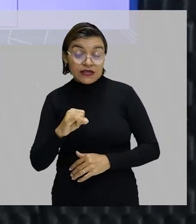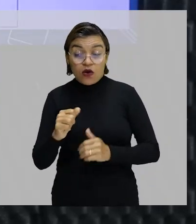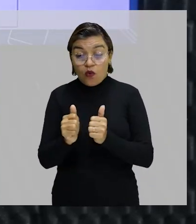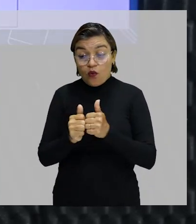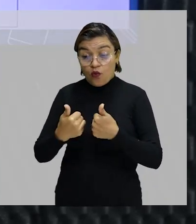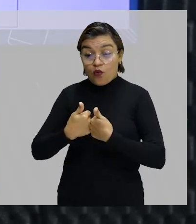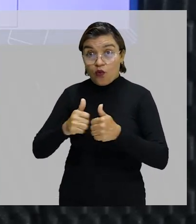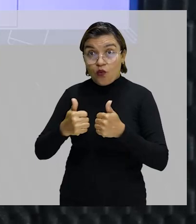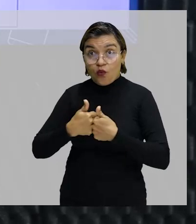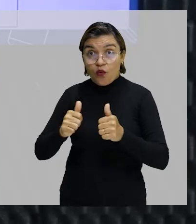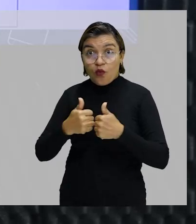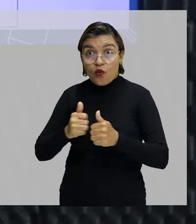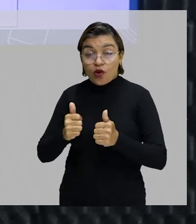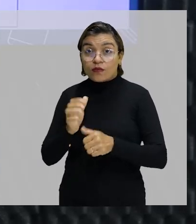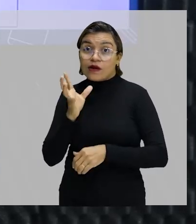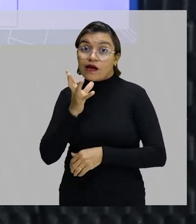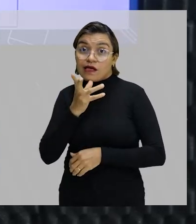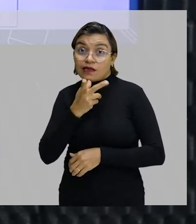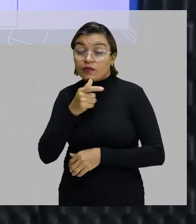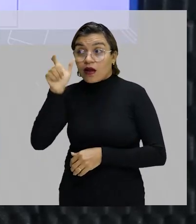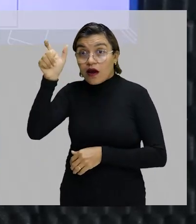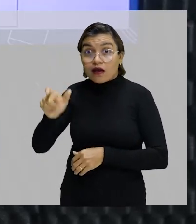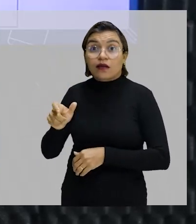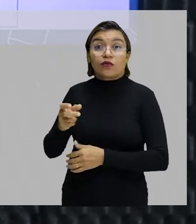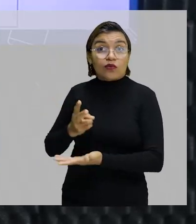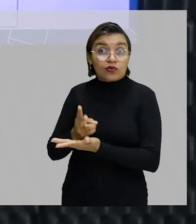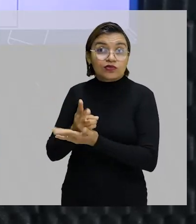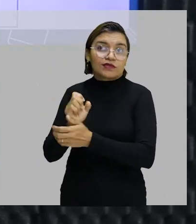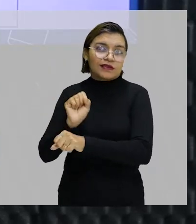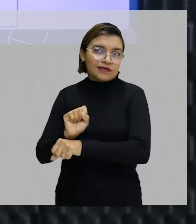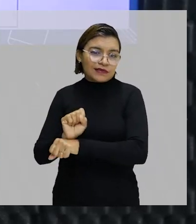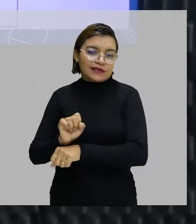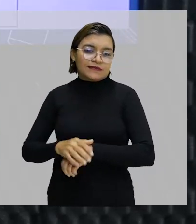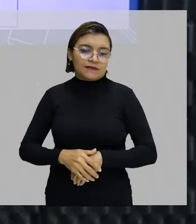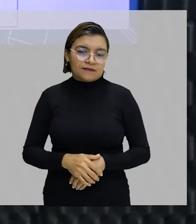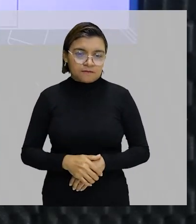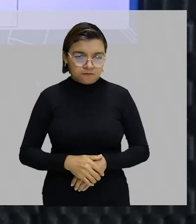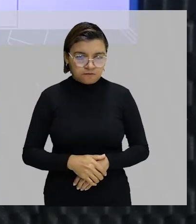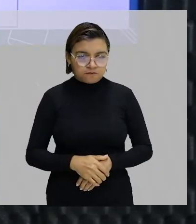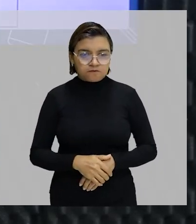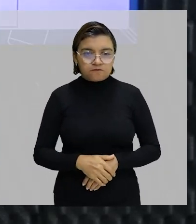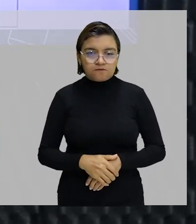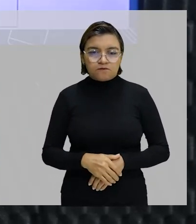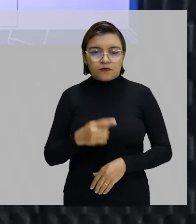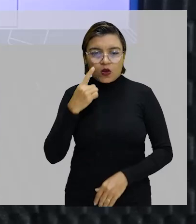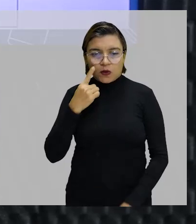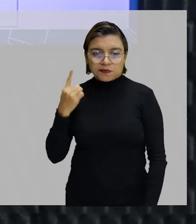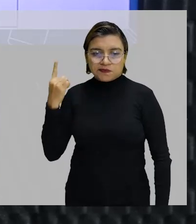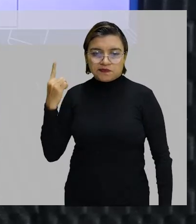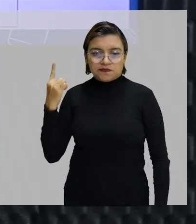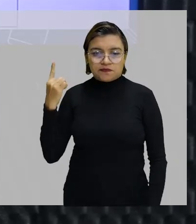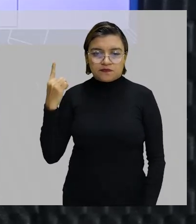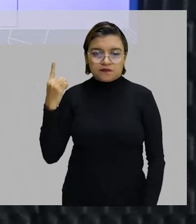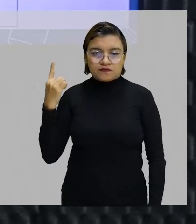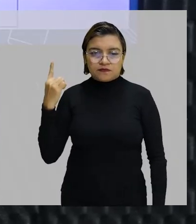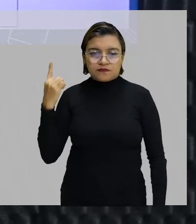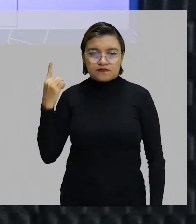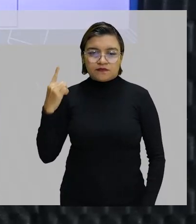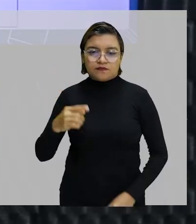ele vai continuar esperando, tá? Outro exemplo. Lately, we have been working a